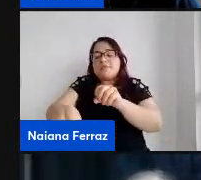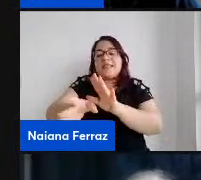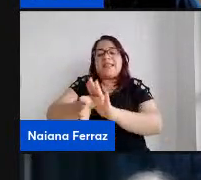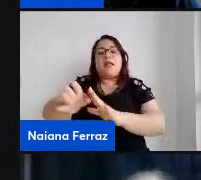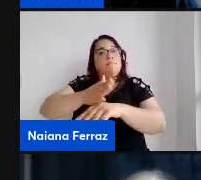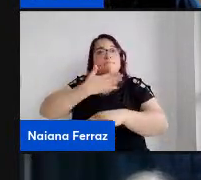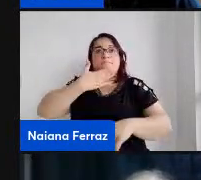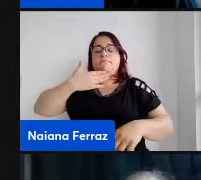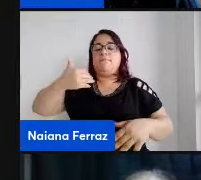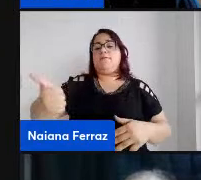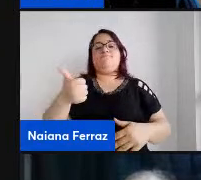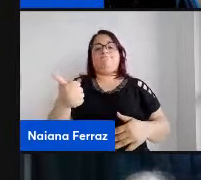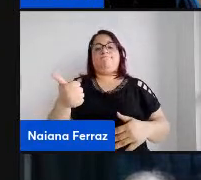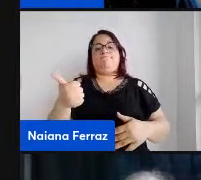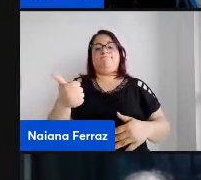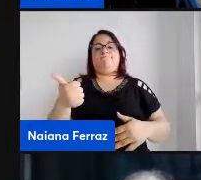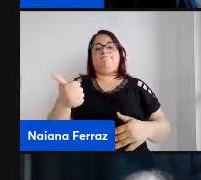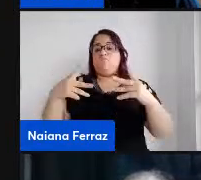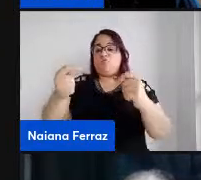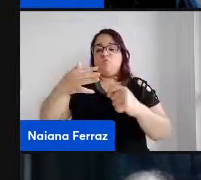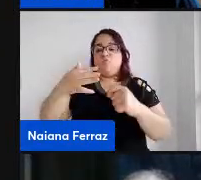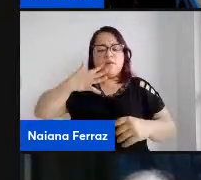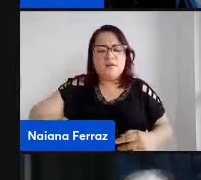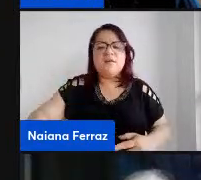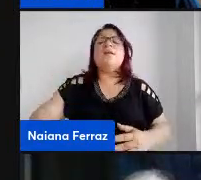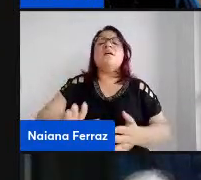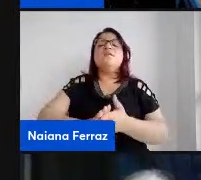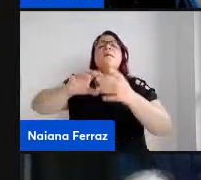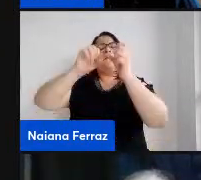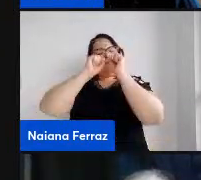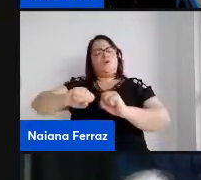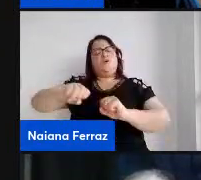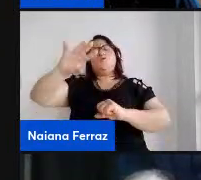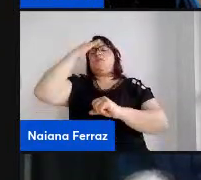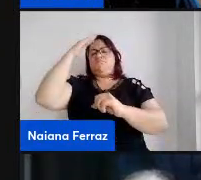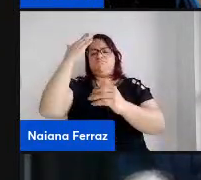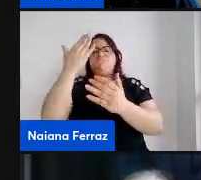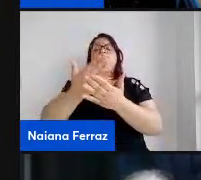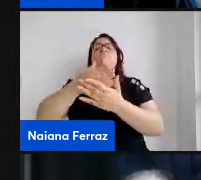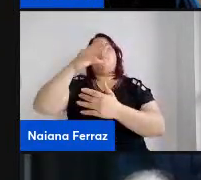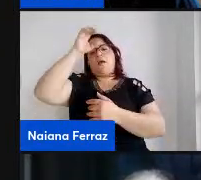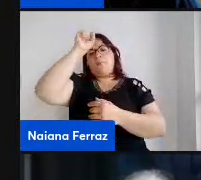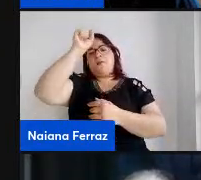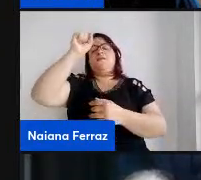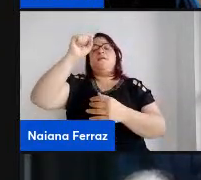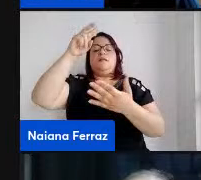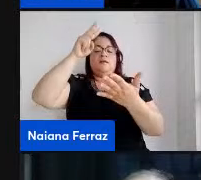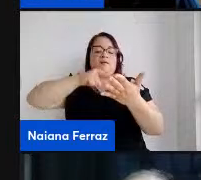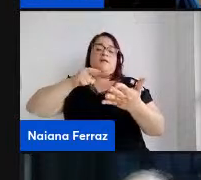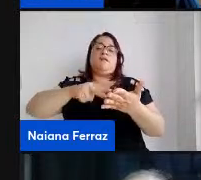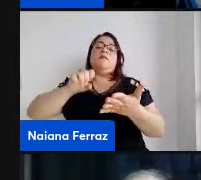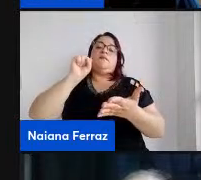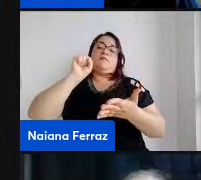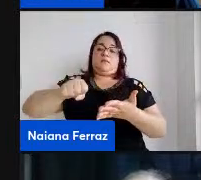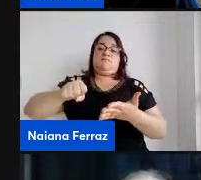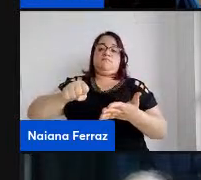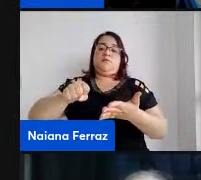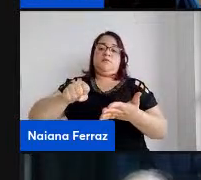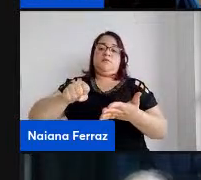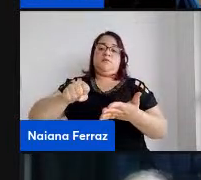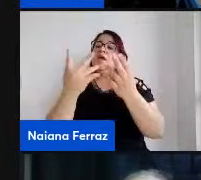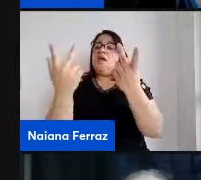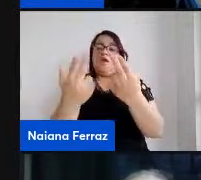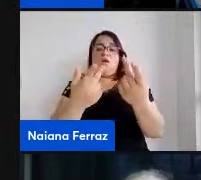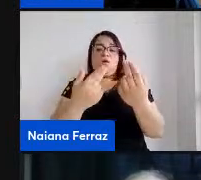toda criança é capaz de aprender a ler, assim como todo jovem adulto que